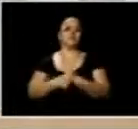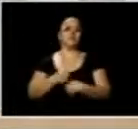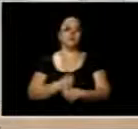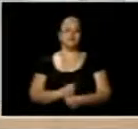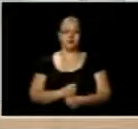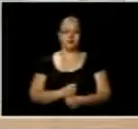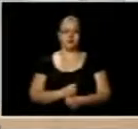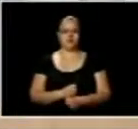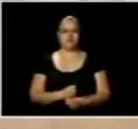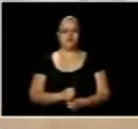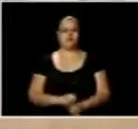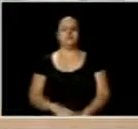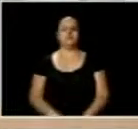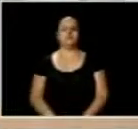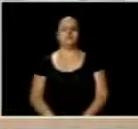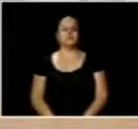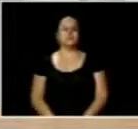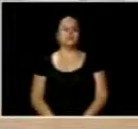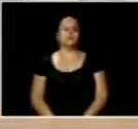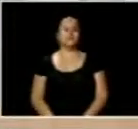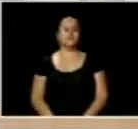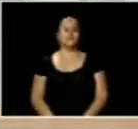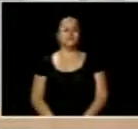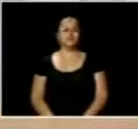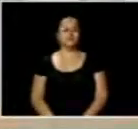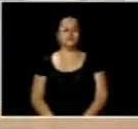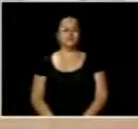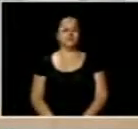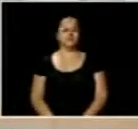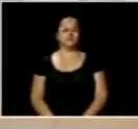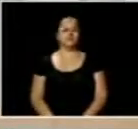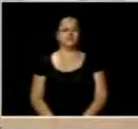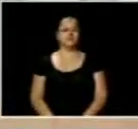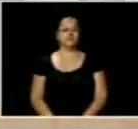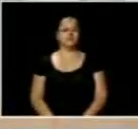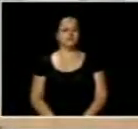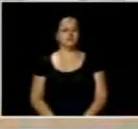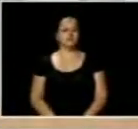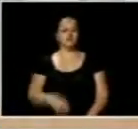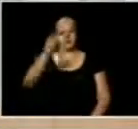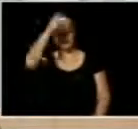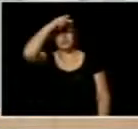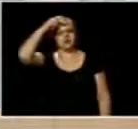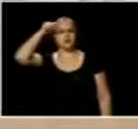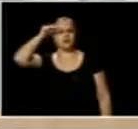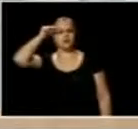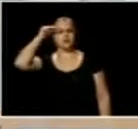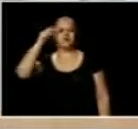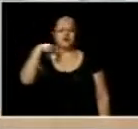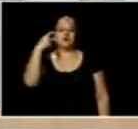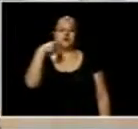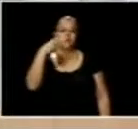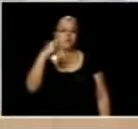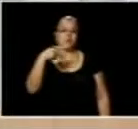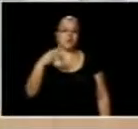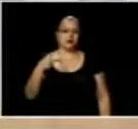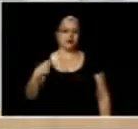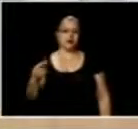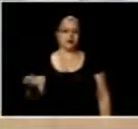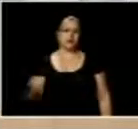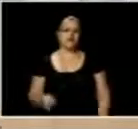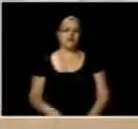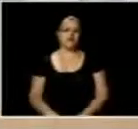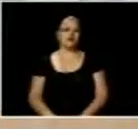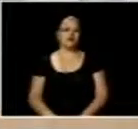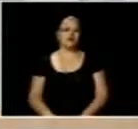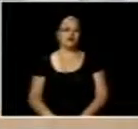ser. Agora, há relatos que eu fico até assim constrangida, emocionada,